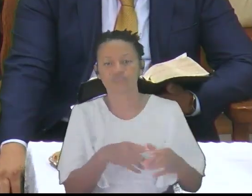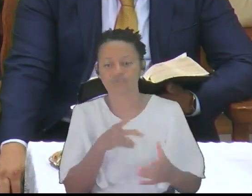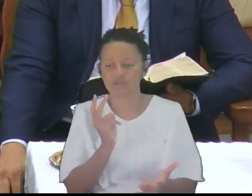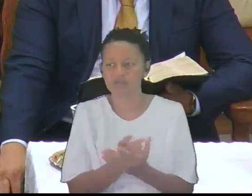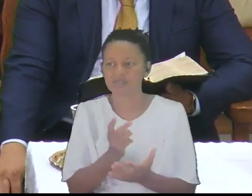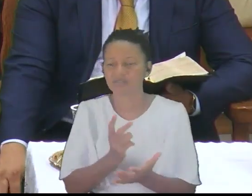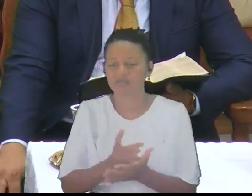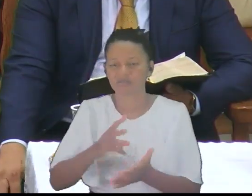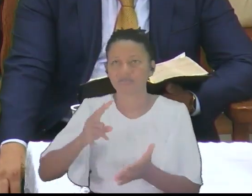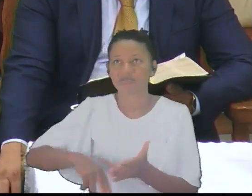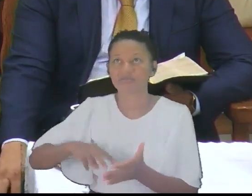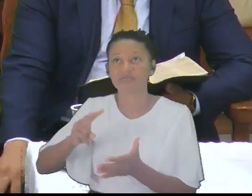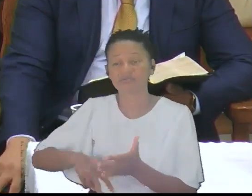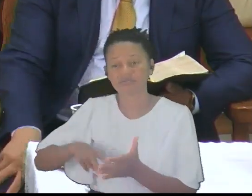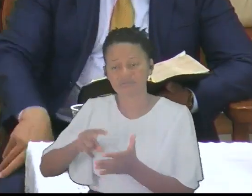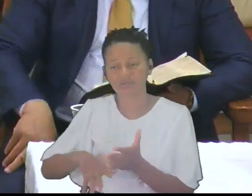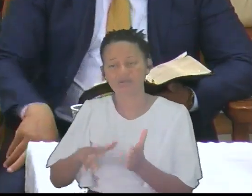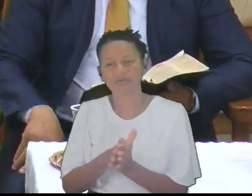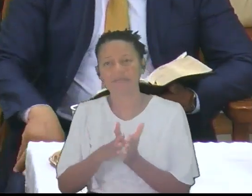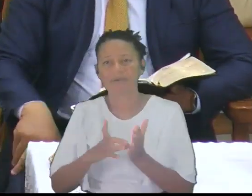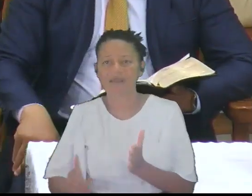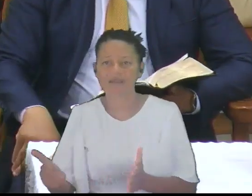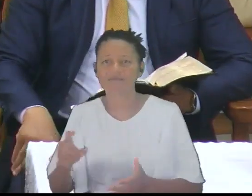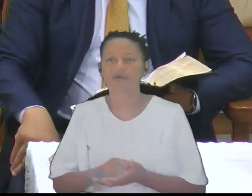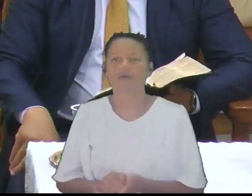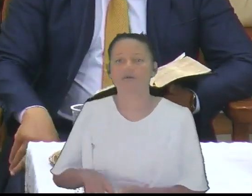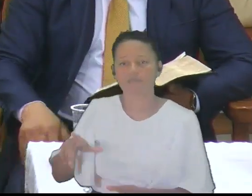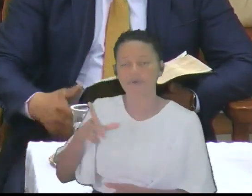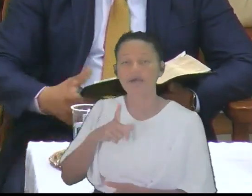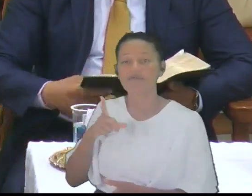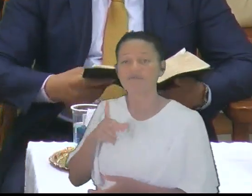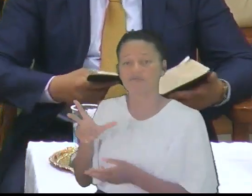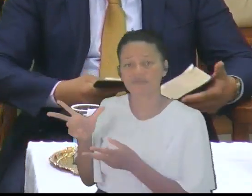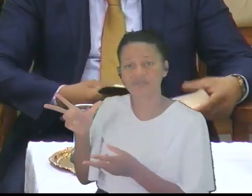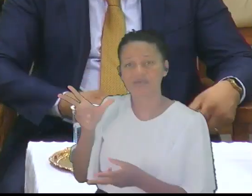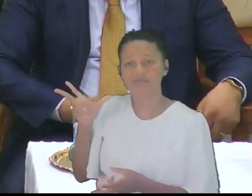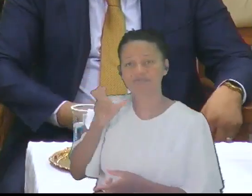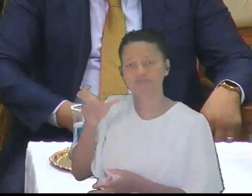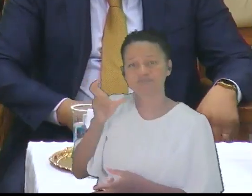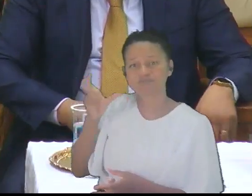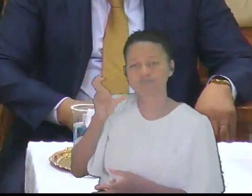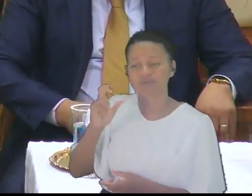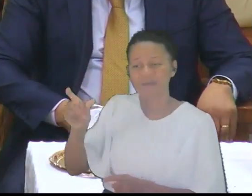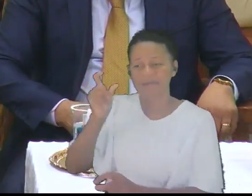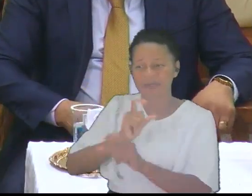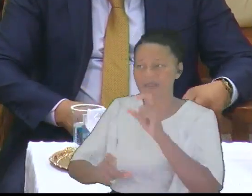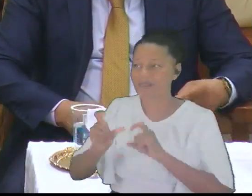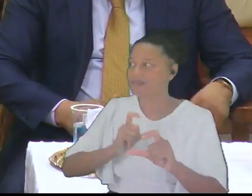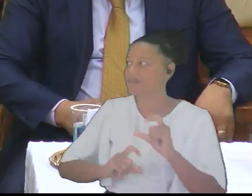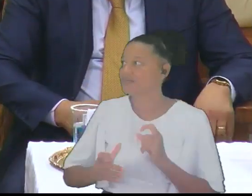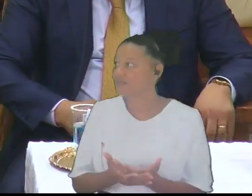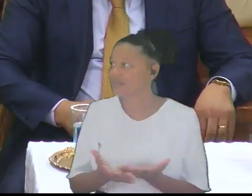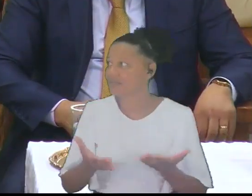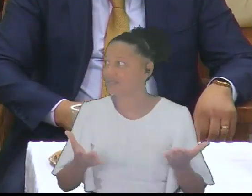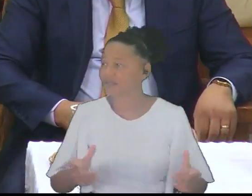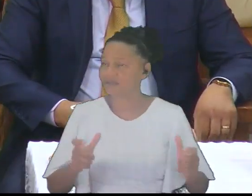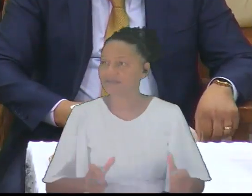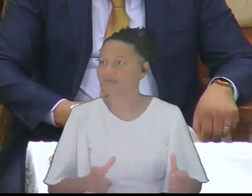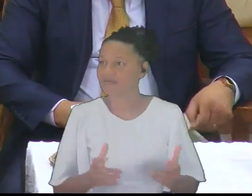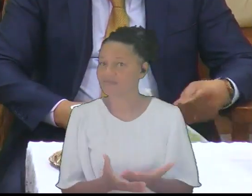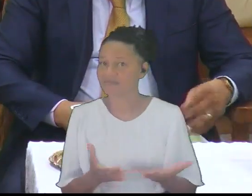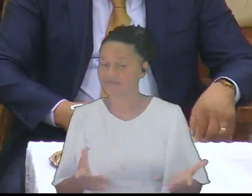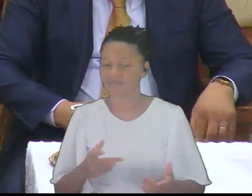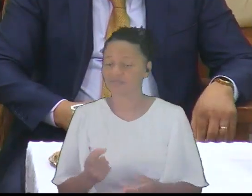você lê a palavra, quanto mais você ouve a palavra, mais a sua alma é lavada, porque a palavra é a única